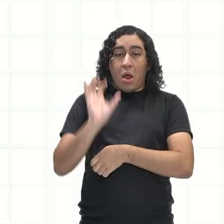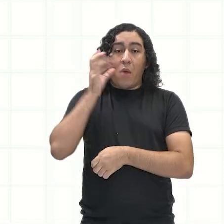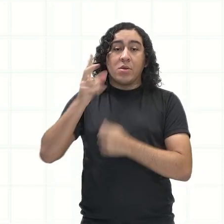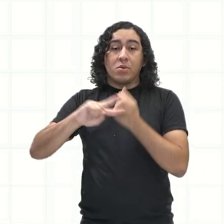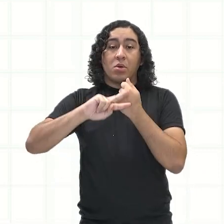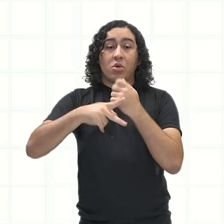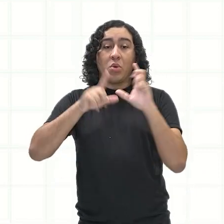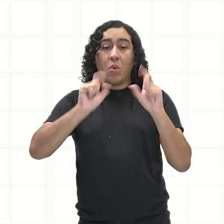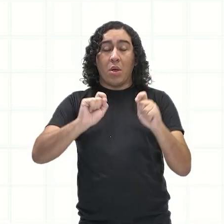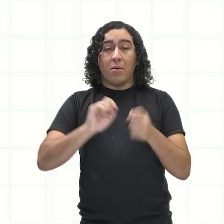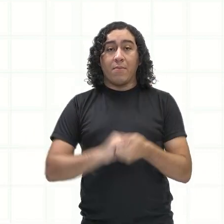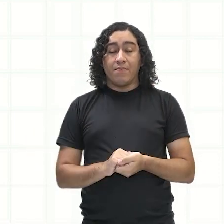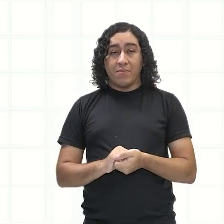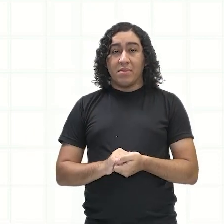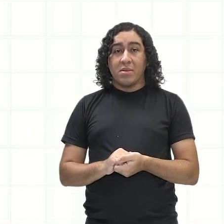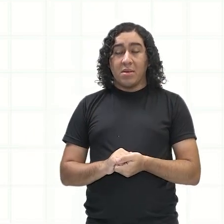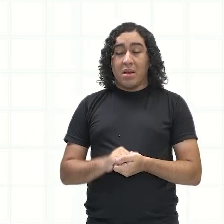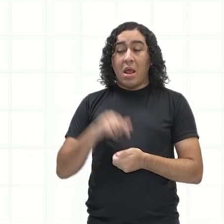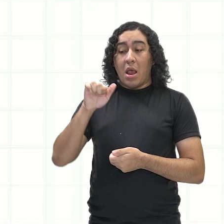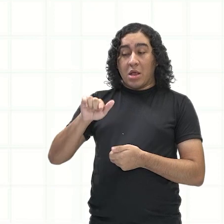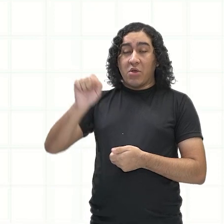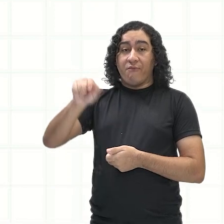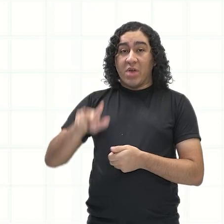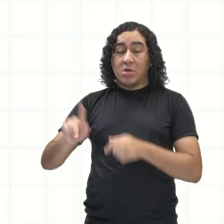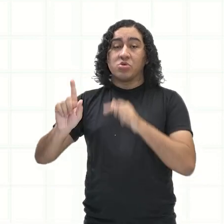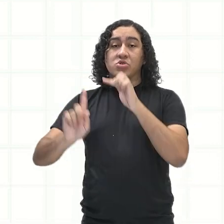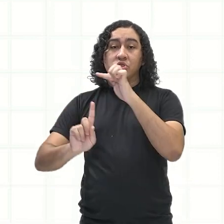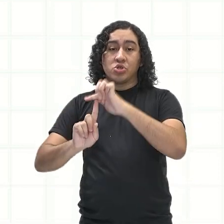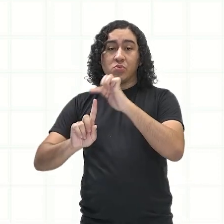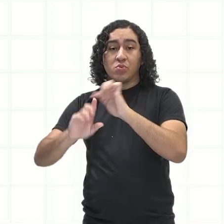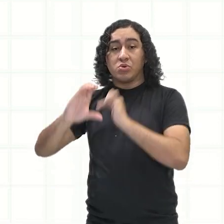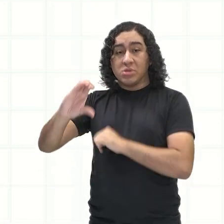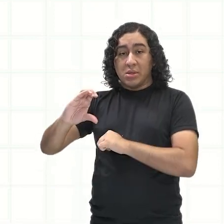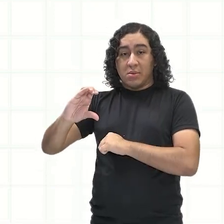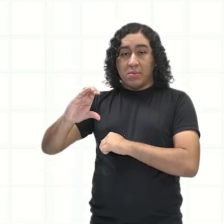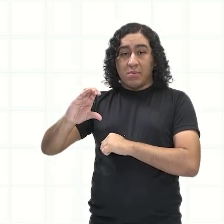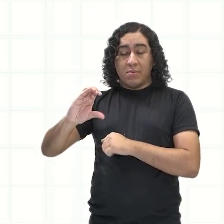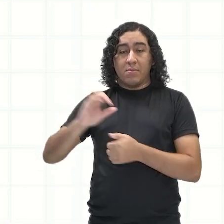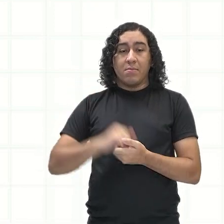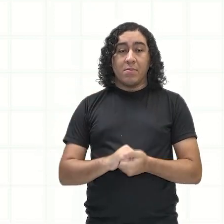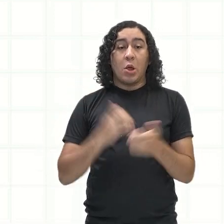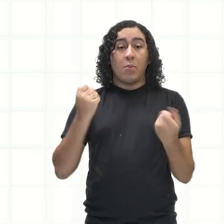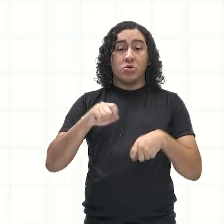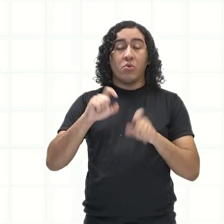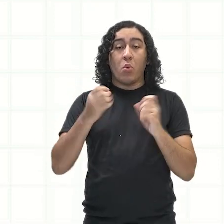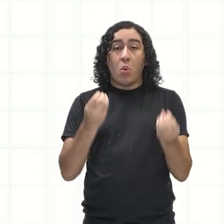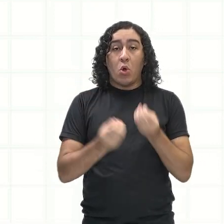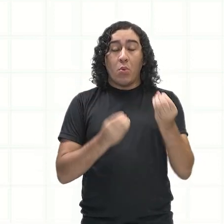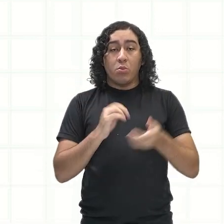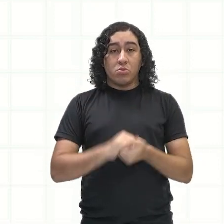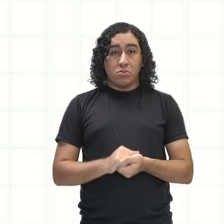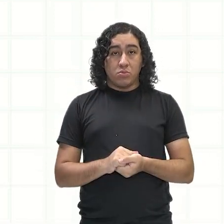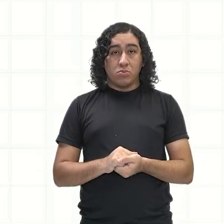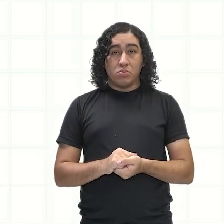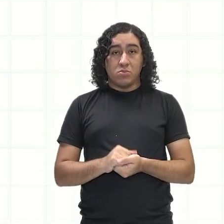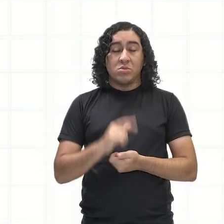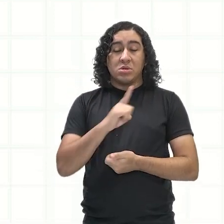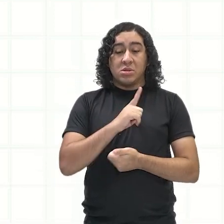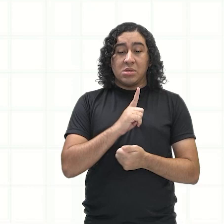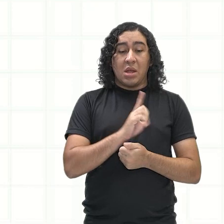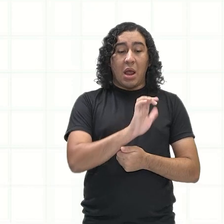pelo vírus C da hepatite HCV e que pode se manifestar na forma aguda